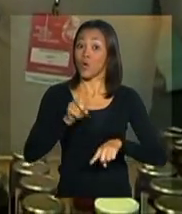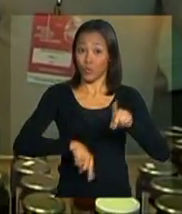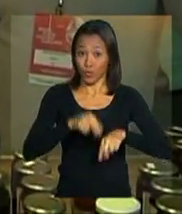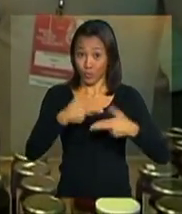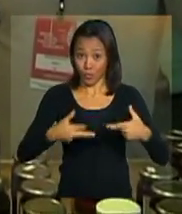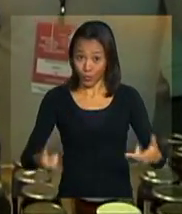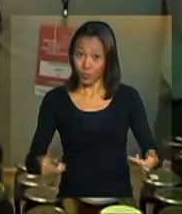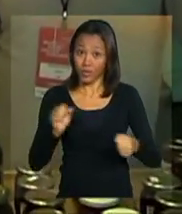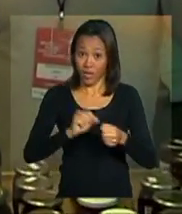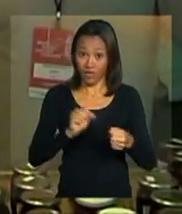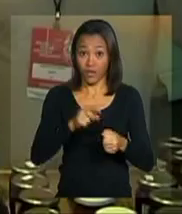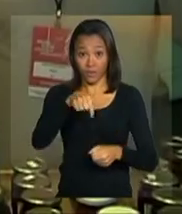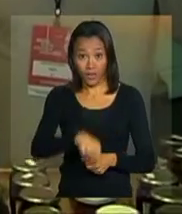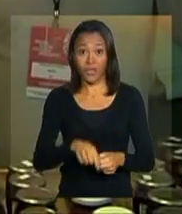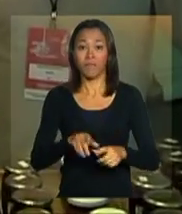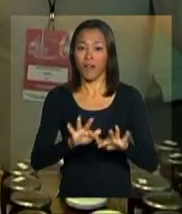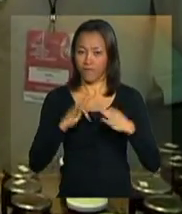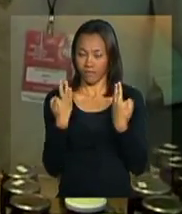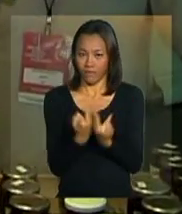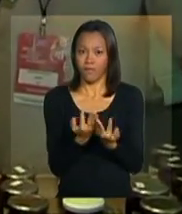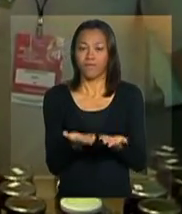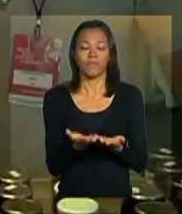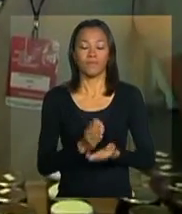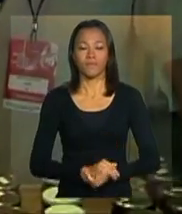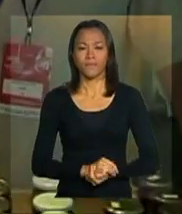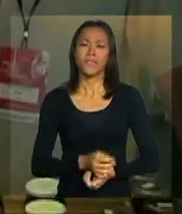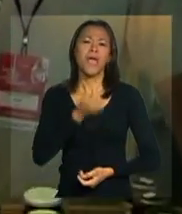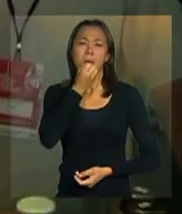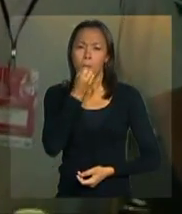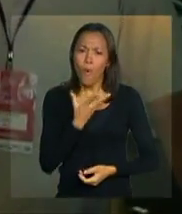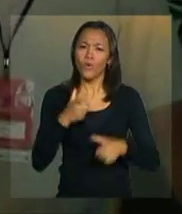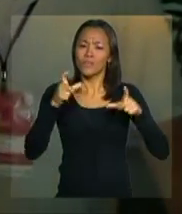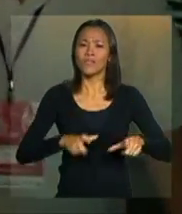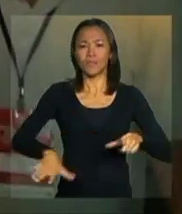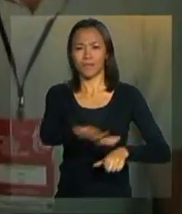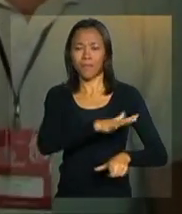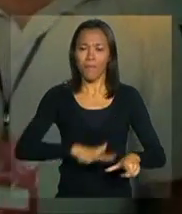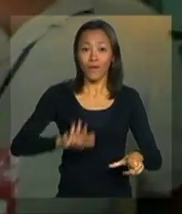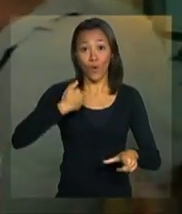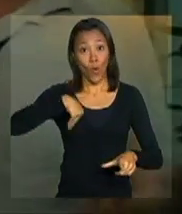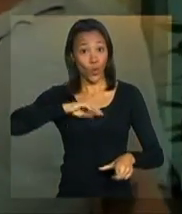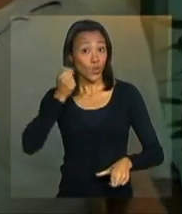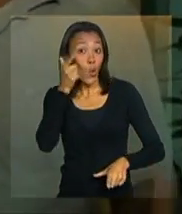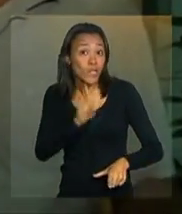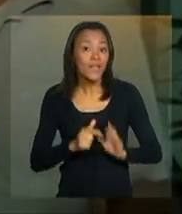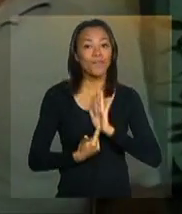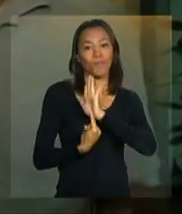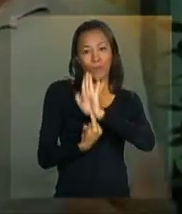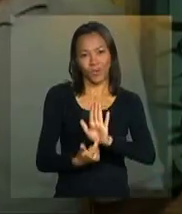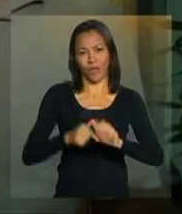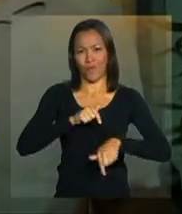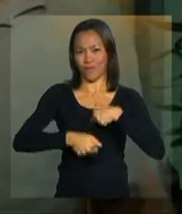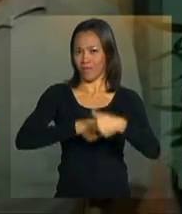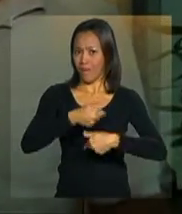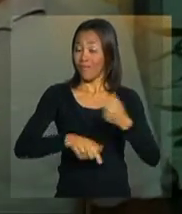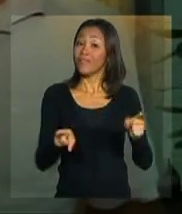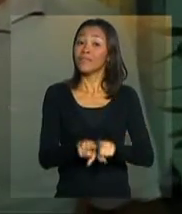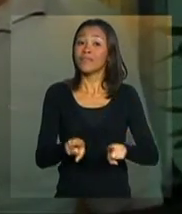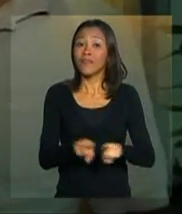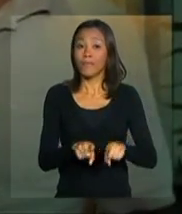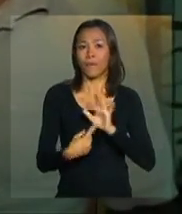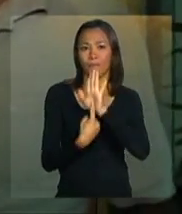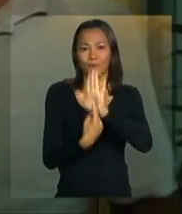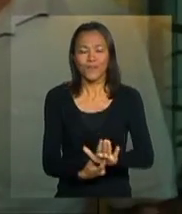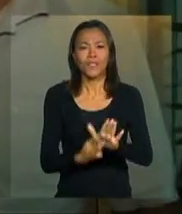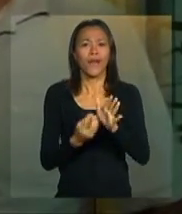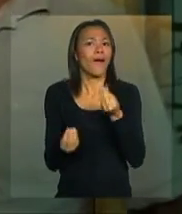orgânicos produzidos pela agricultura familiar? Sempre é bom um espaço desse, onde a gente consegue mostrar o nosso trabalho e apresentar o